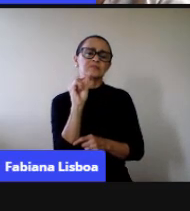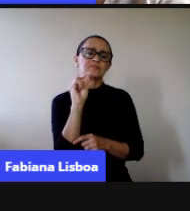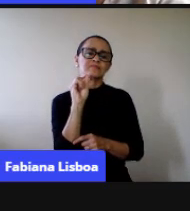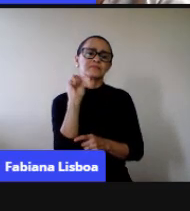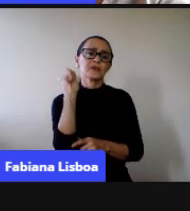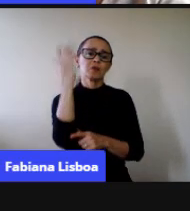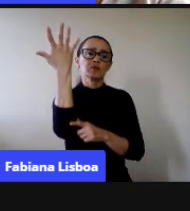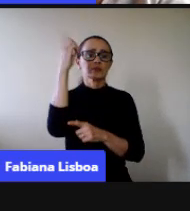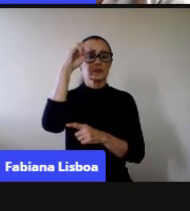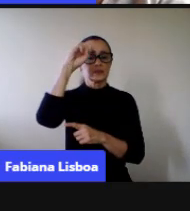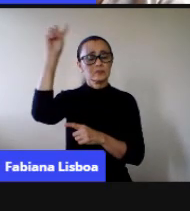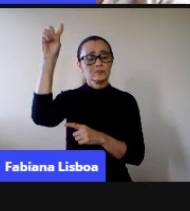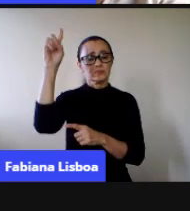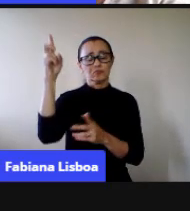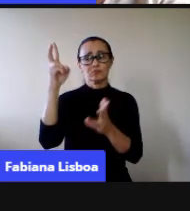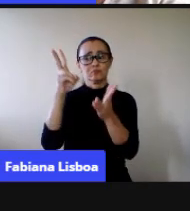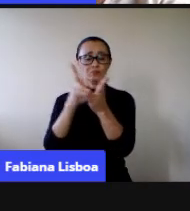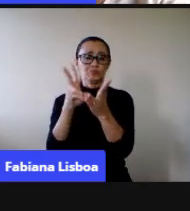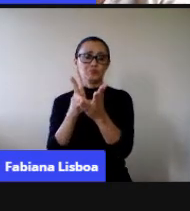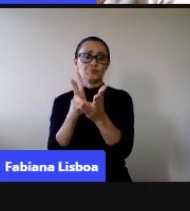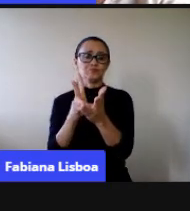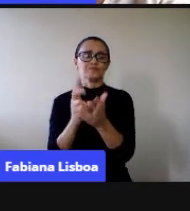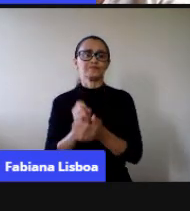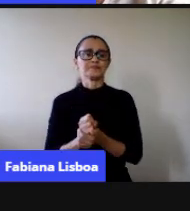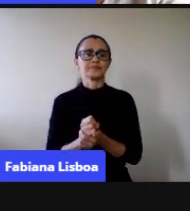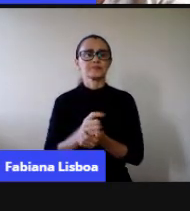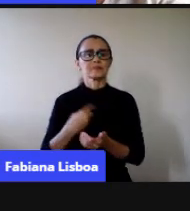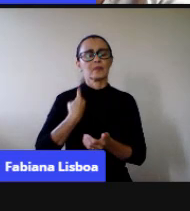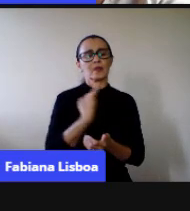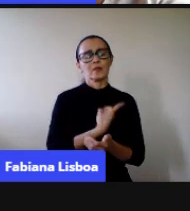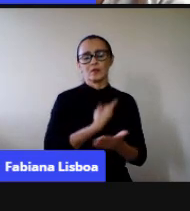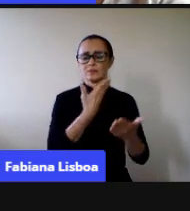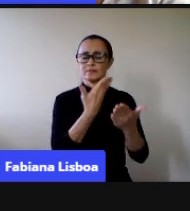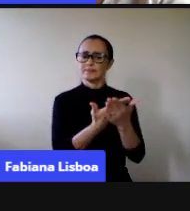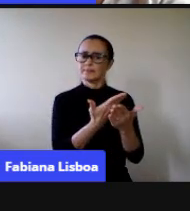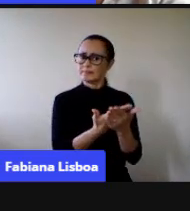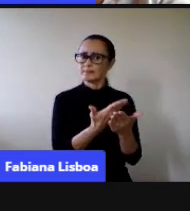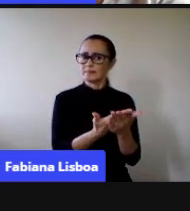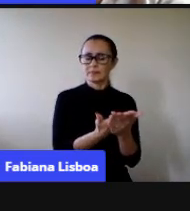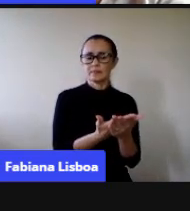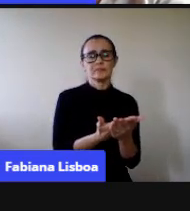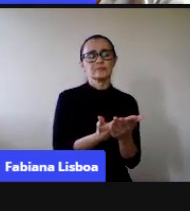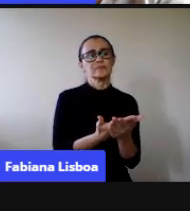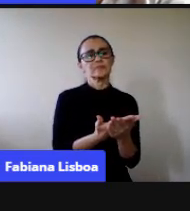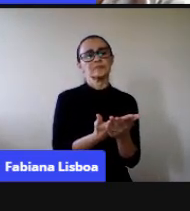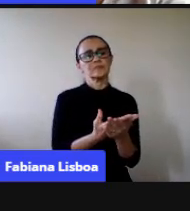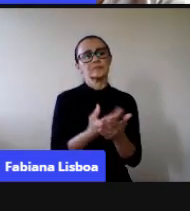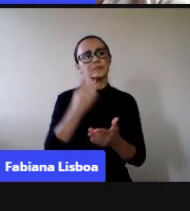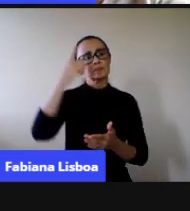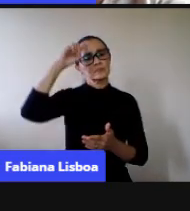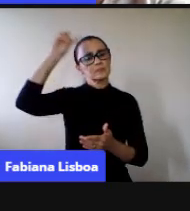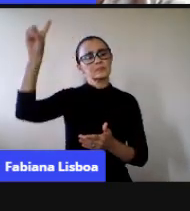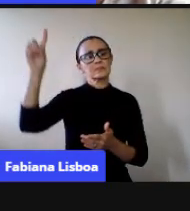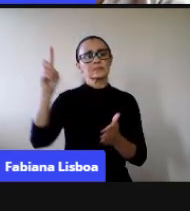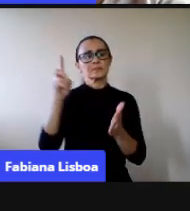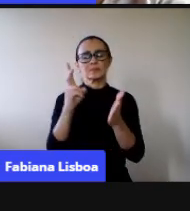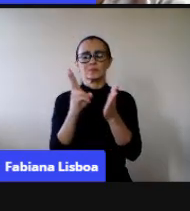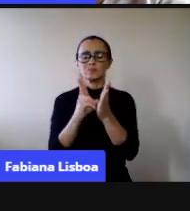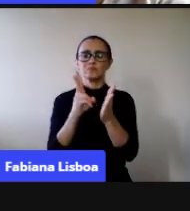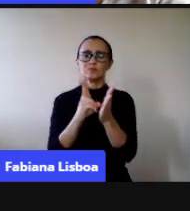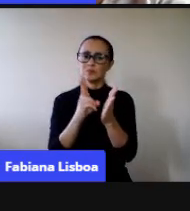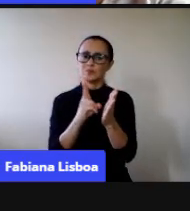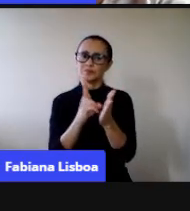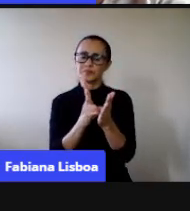próximo slide. Nós estudamos sobre o Dia do Índio, né, no nosso processo